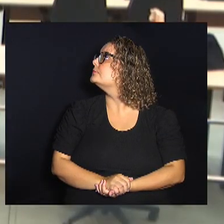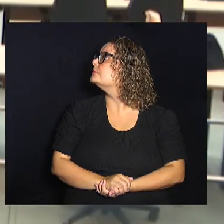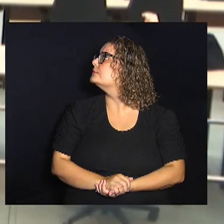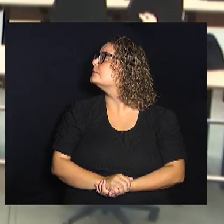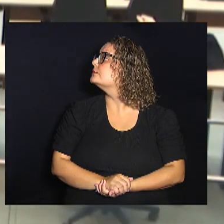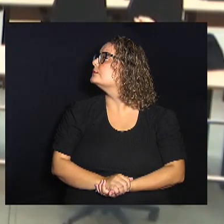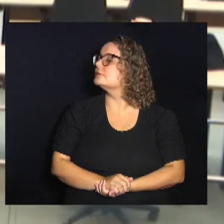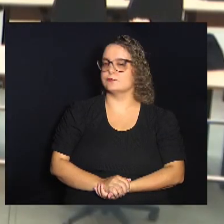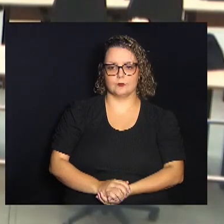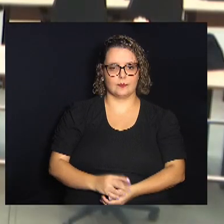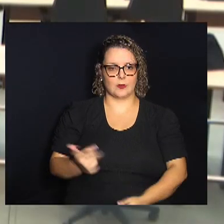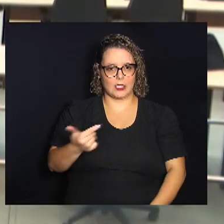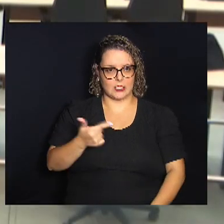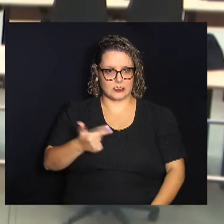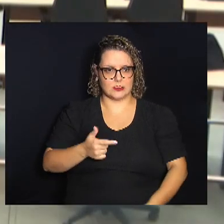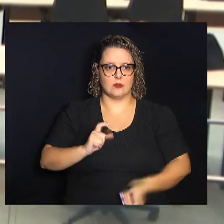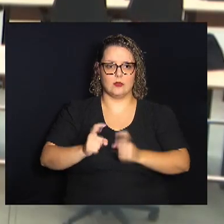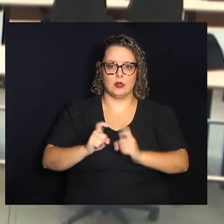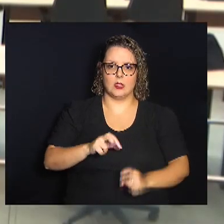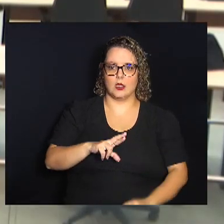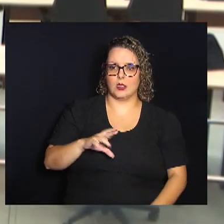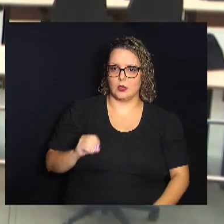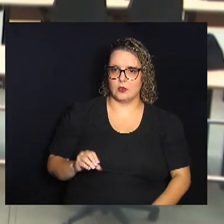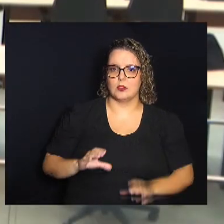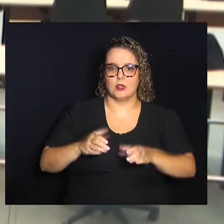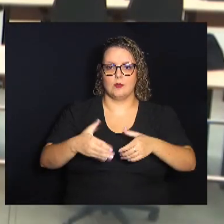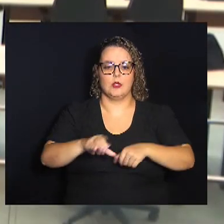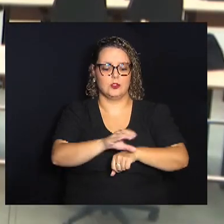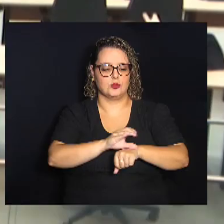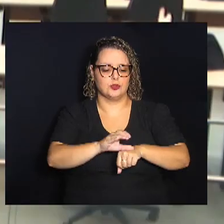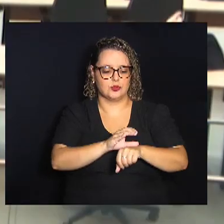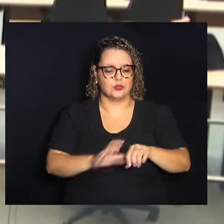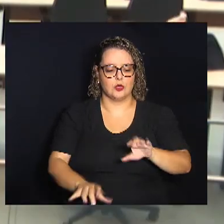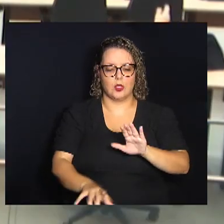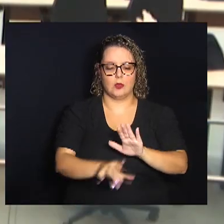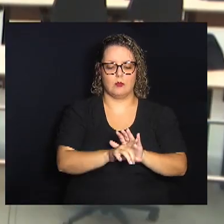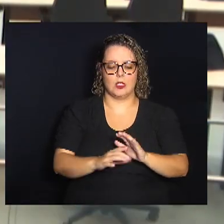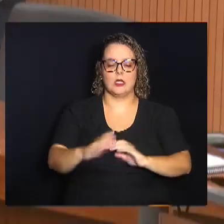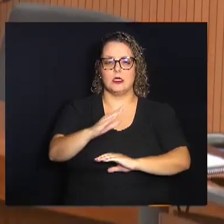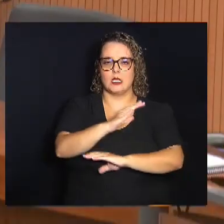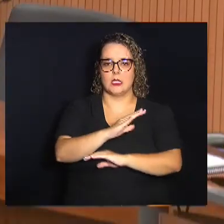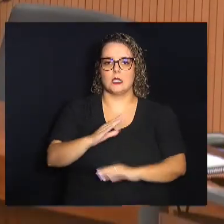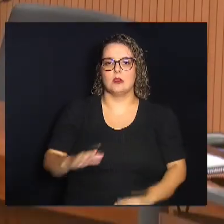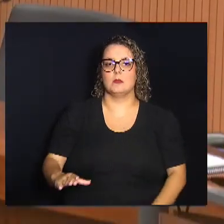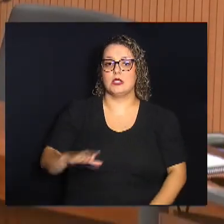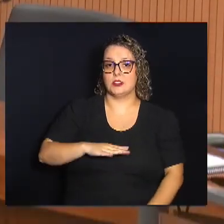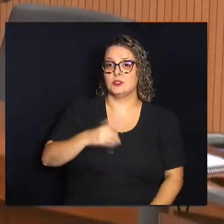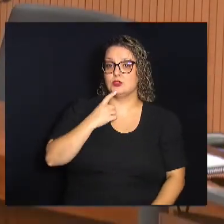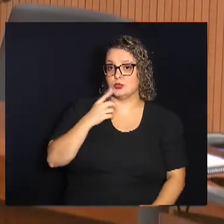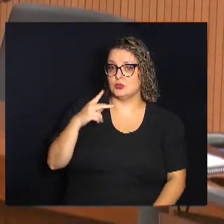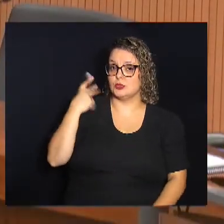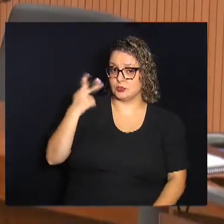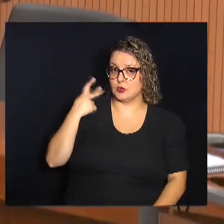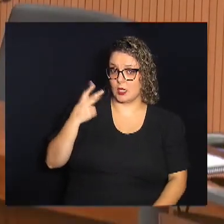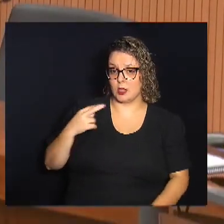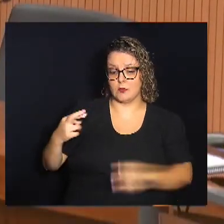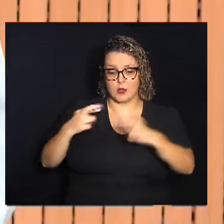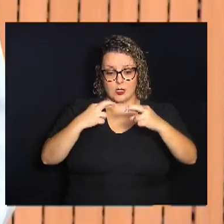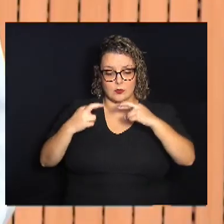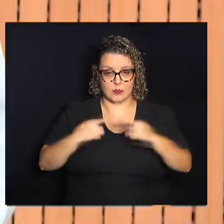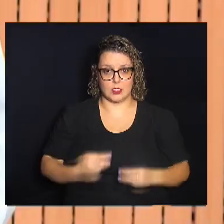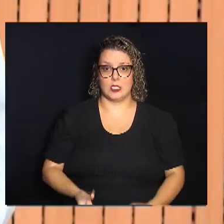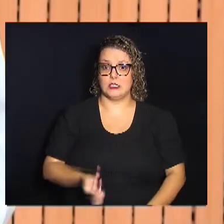Na segunda reunião ordinária da Comissão de Constituição e Legalidade da Câmara de Campinas, os vereadores analisaram